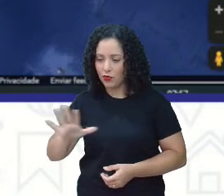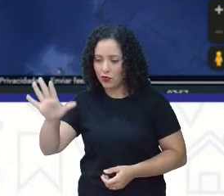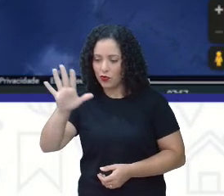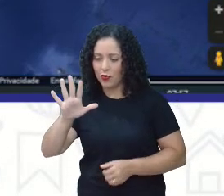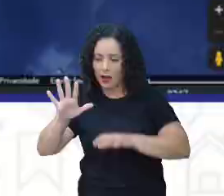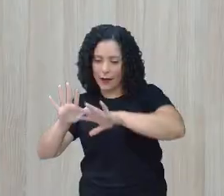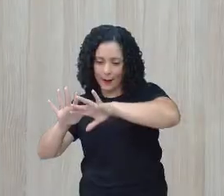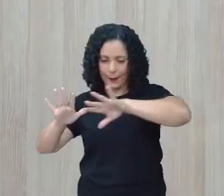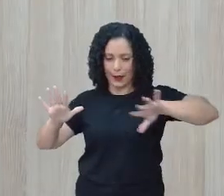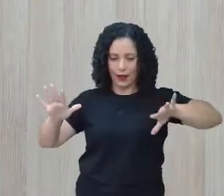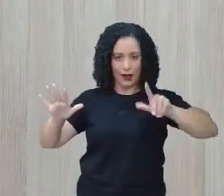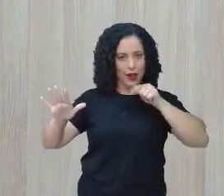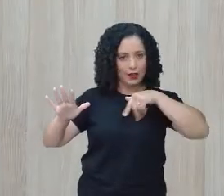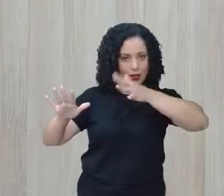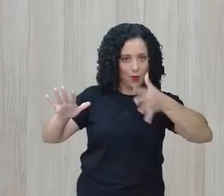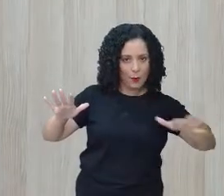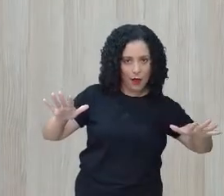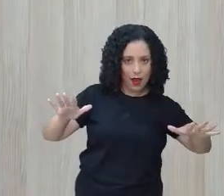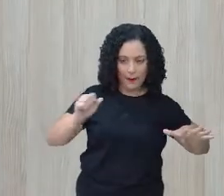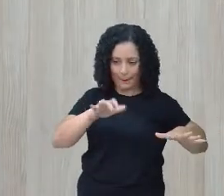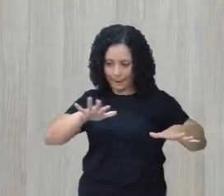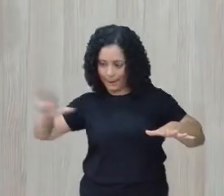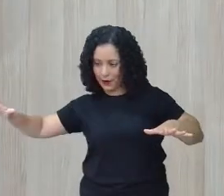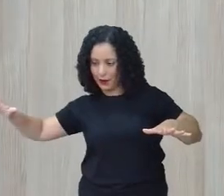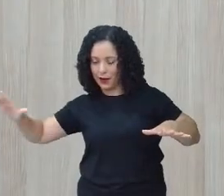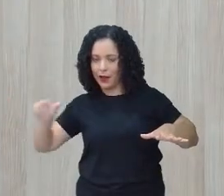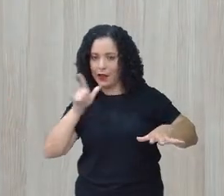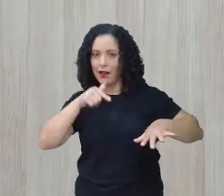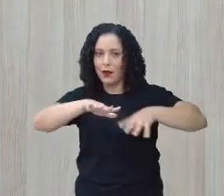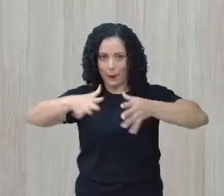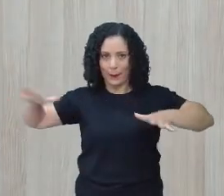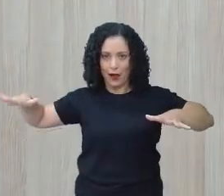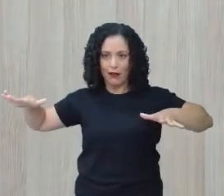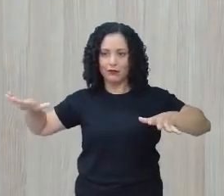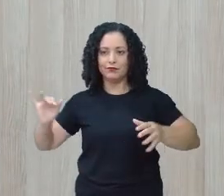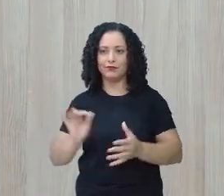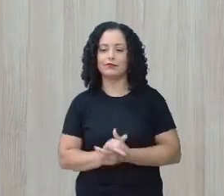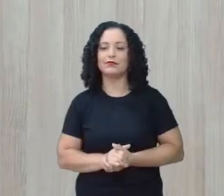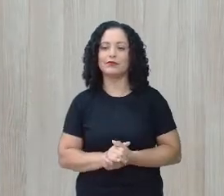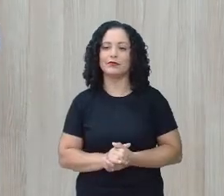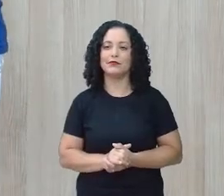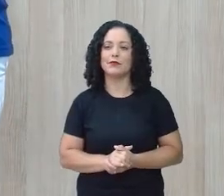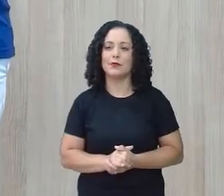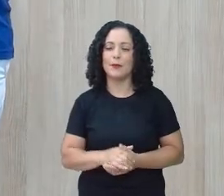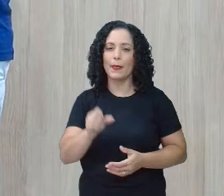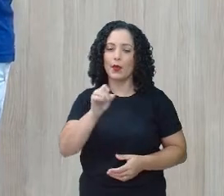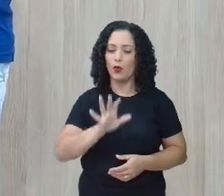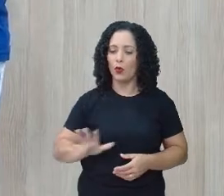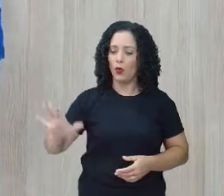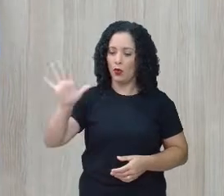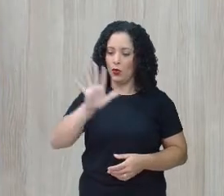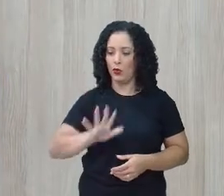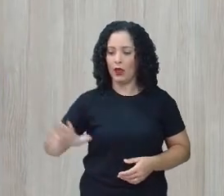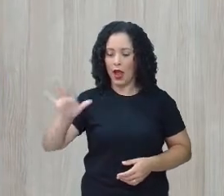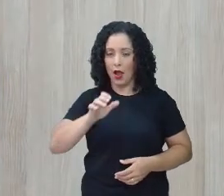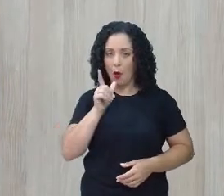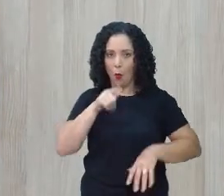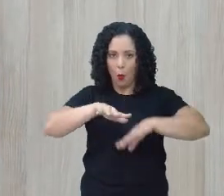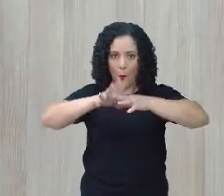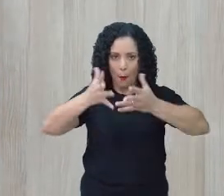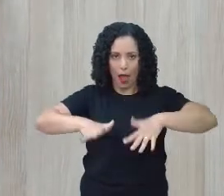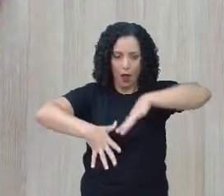cá e outro para cá. E o território aqui é de encontro desses oceanos. Então é um território onde o mar ele é muito bravo,